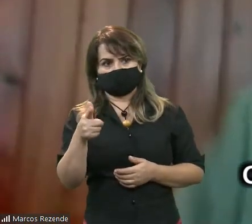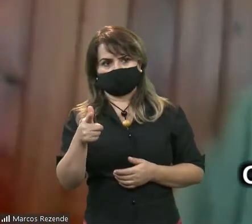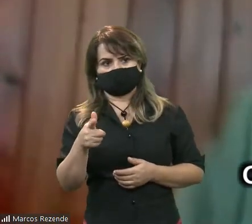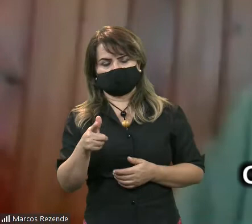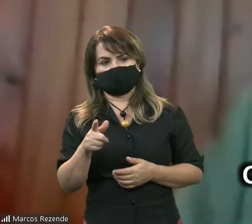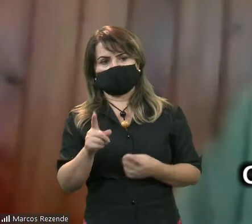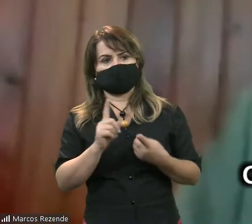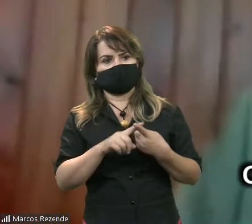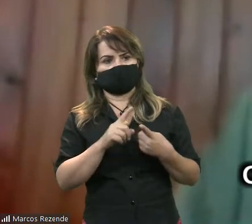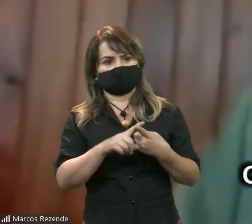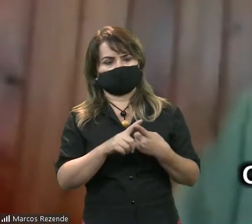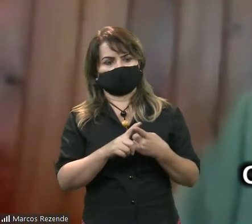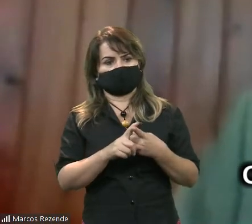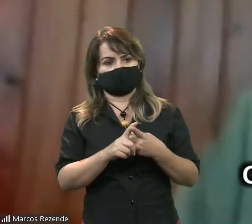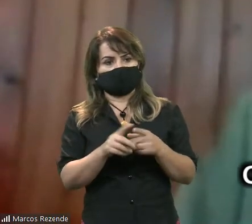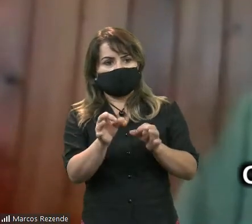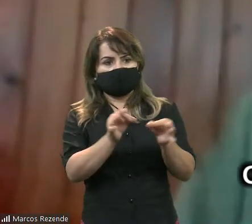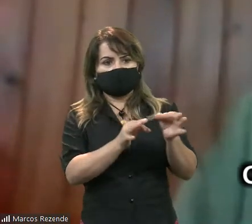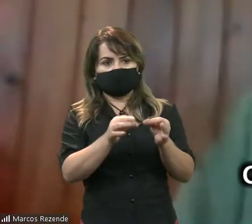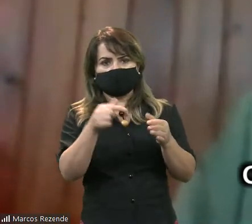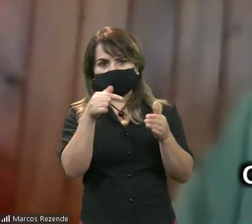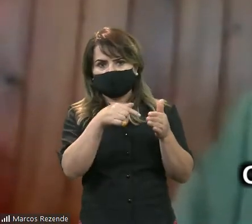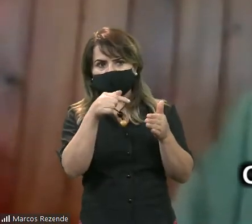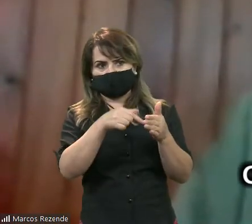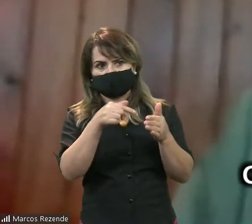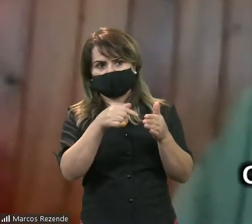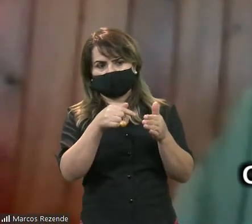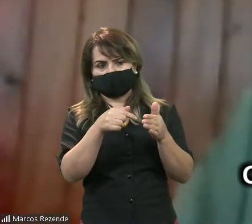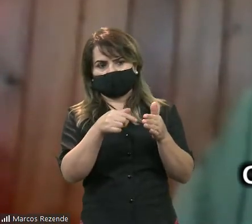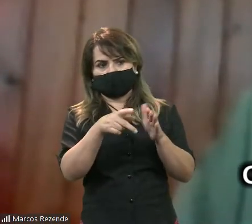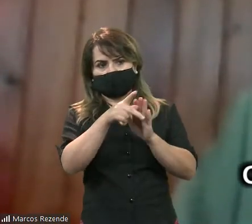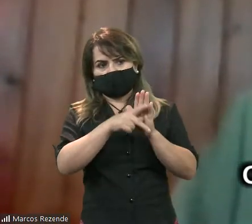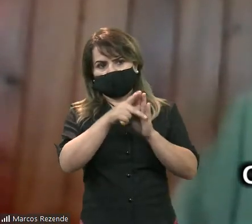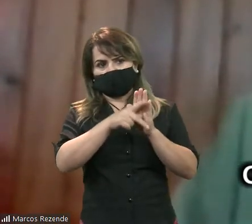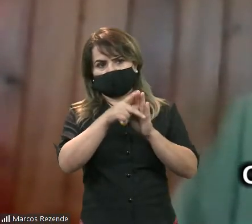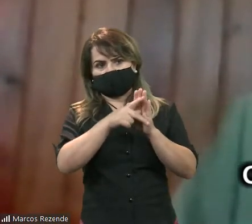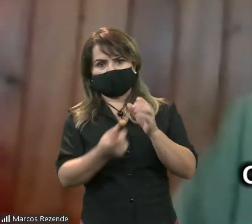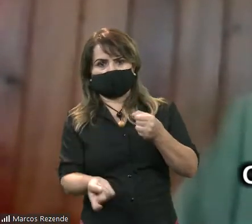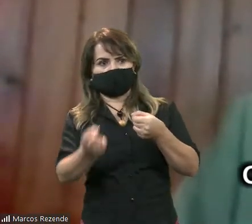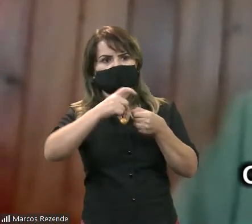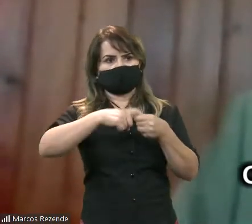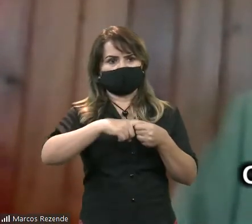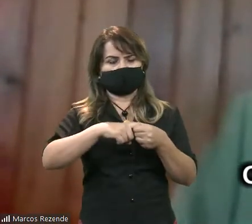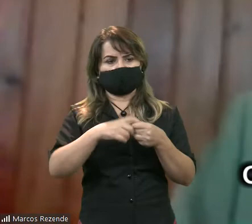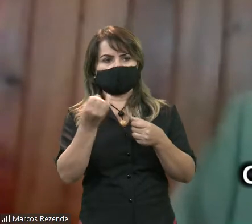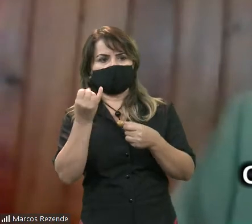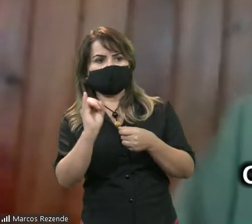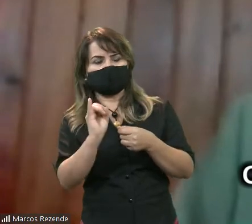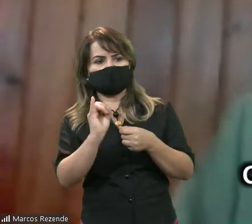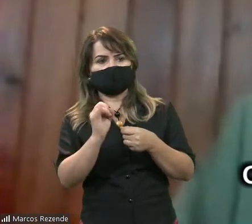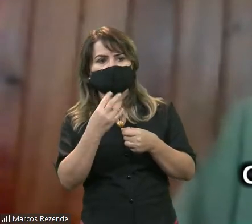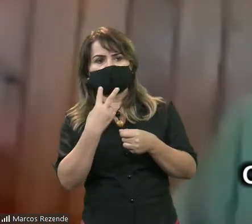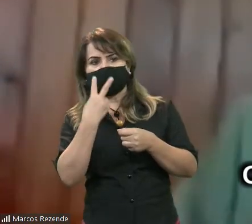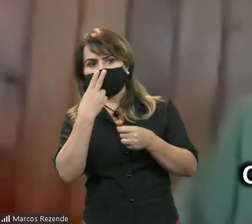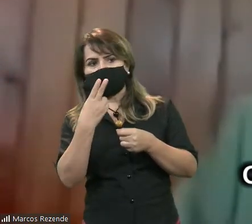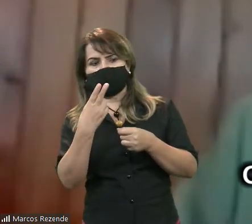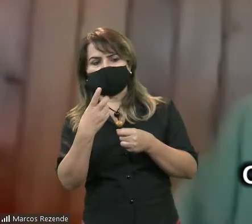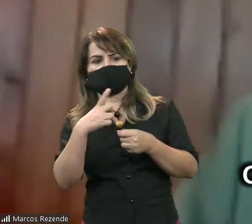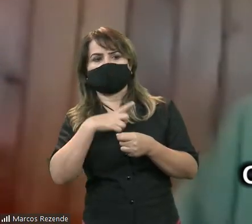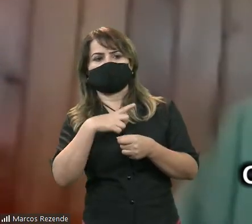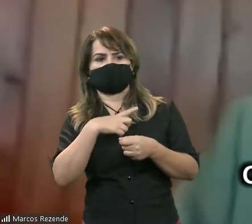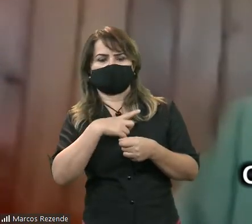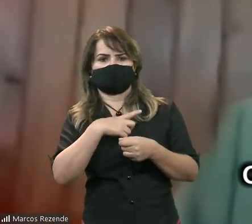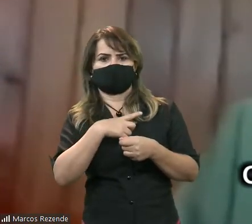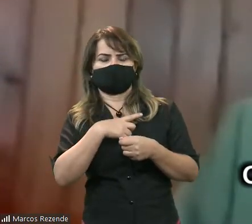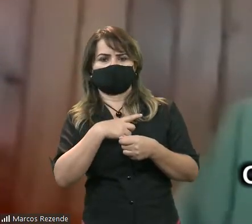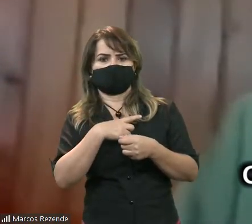E esse projeto só entrará na pauta novamente se tiver os pareceres. Ele estava sobrestando a pauta porque não